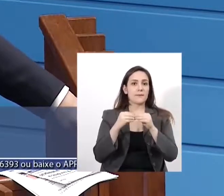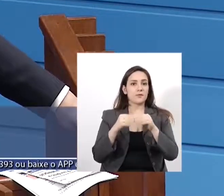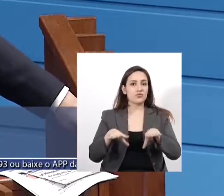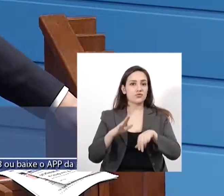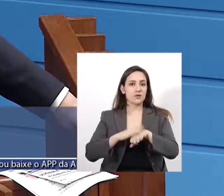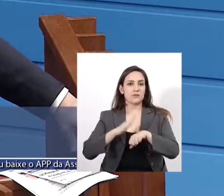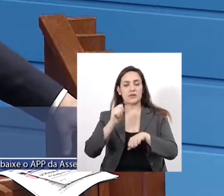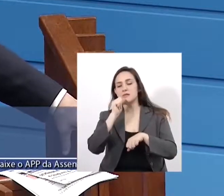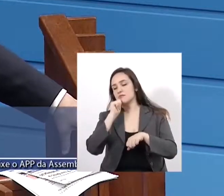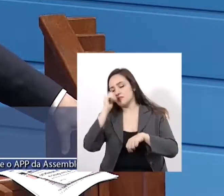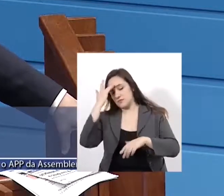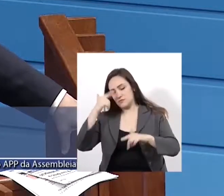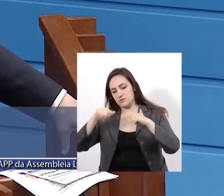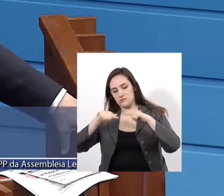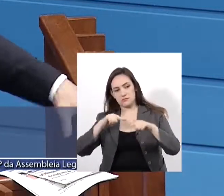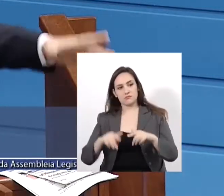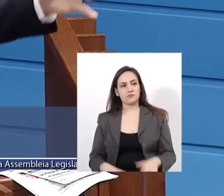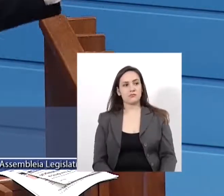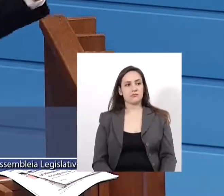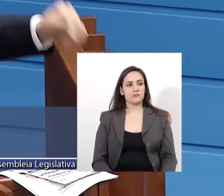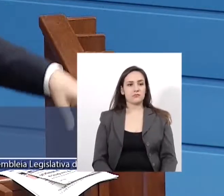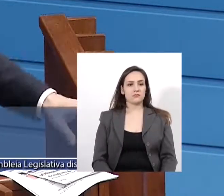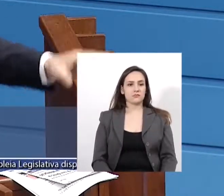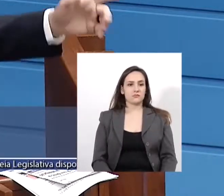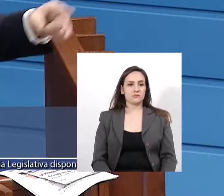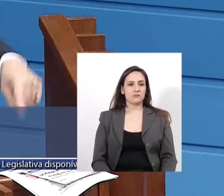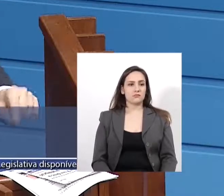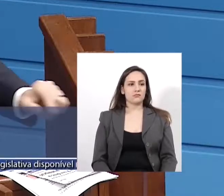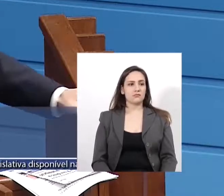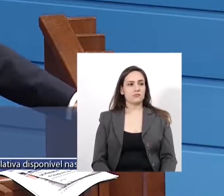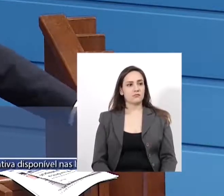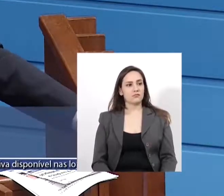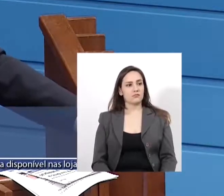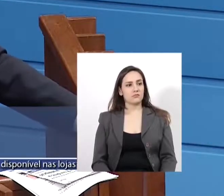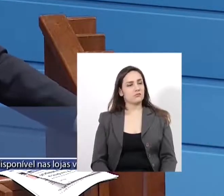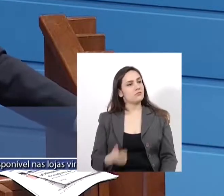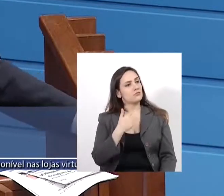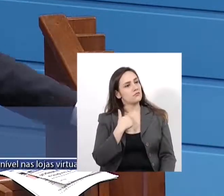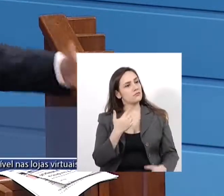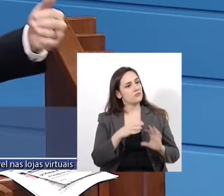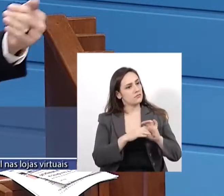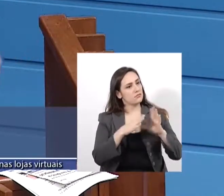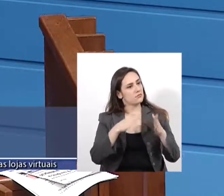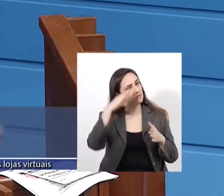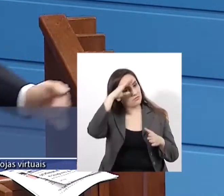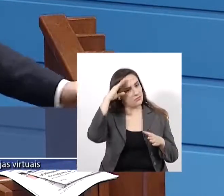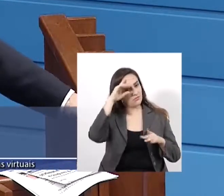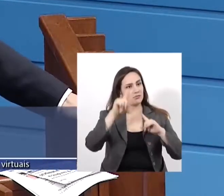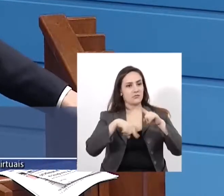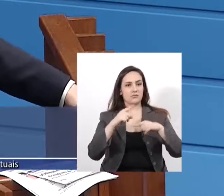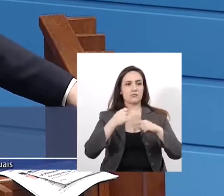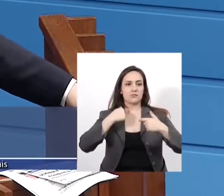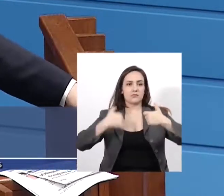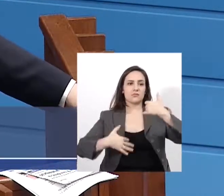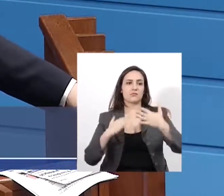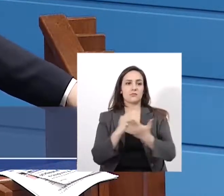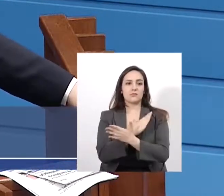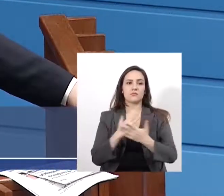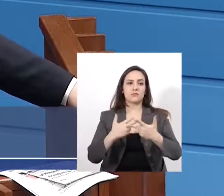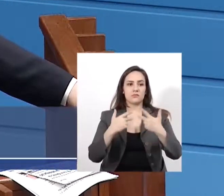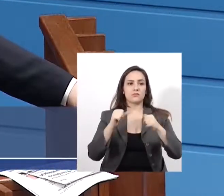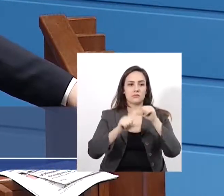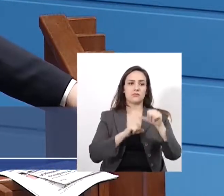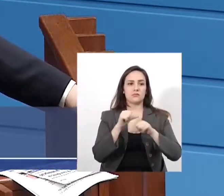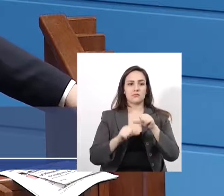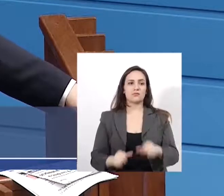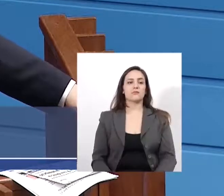ainda mais da classe trabalhadora. Vou conceder uma parte a Vossa Excelência e depois falar alguns pontos aqui dessa reforma que eu acho